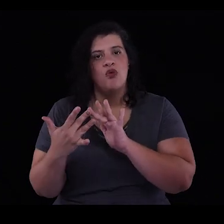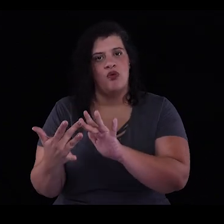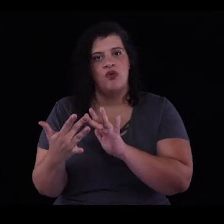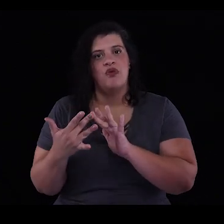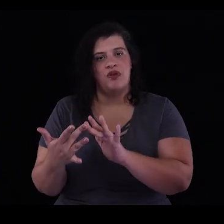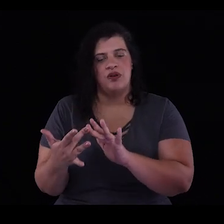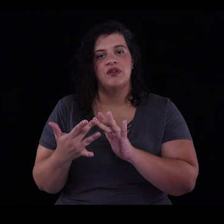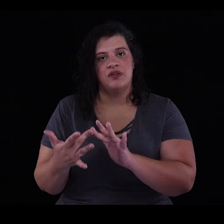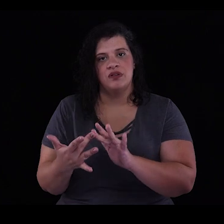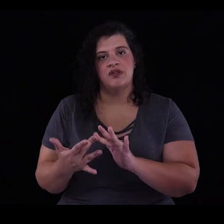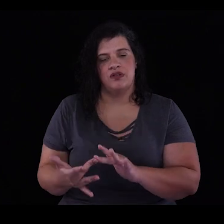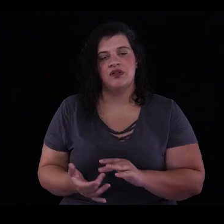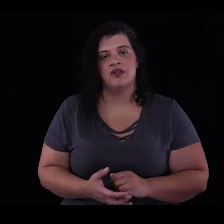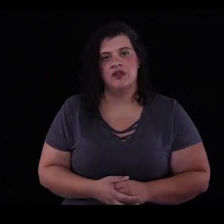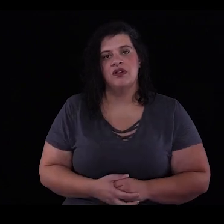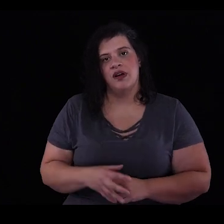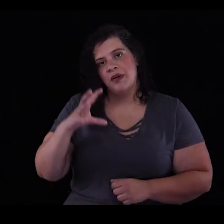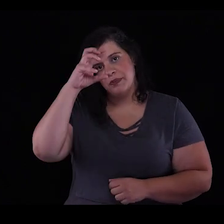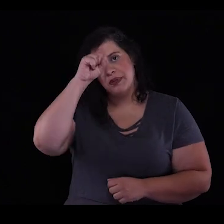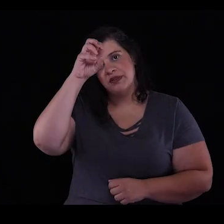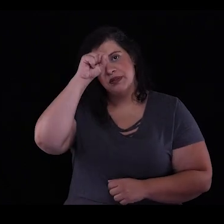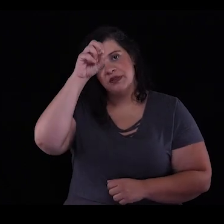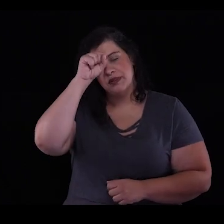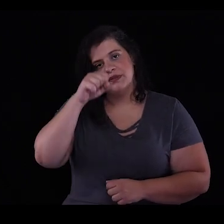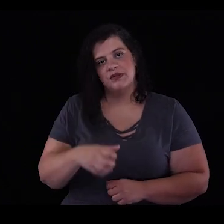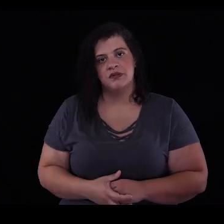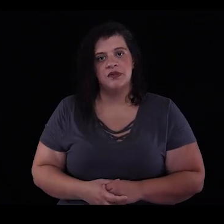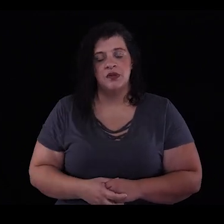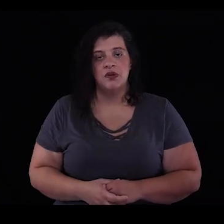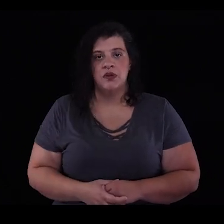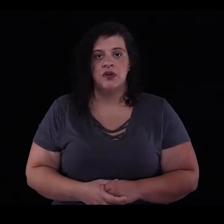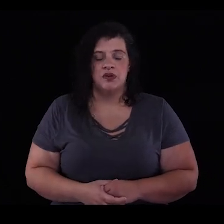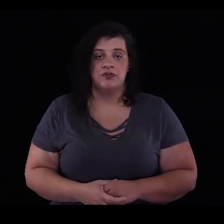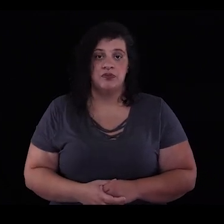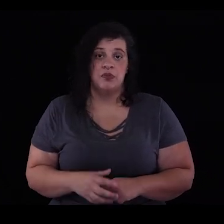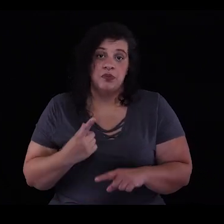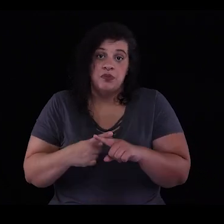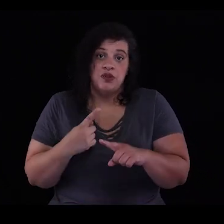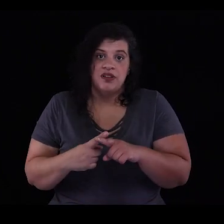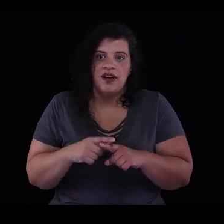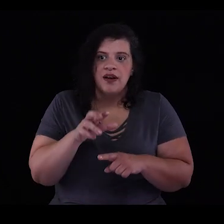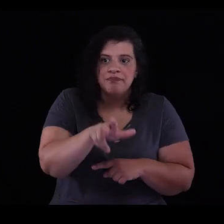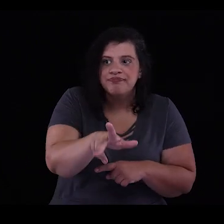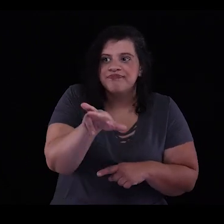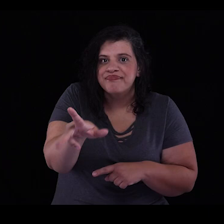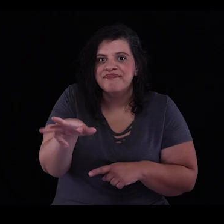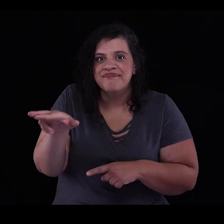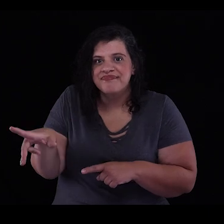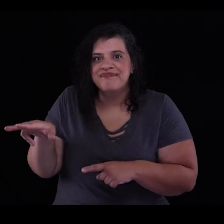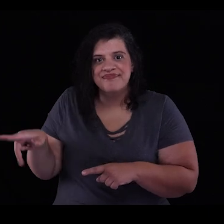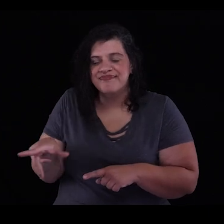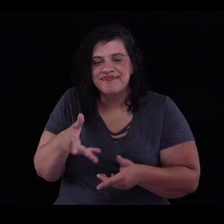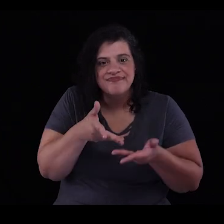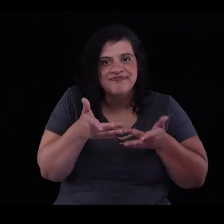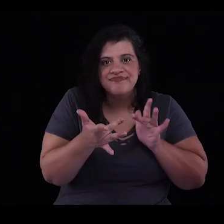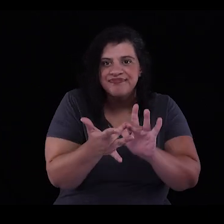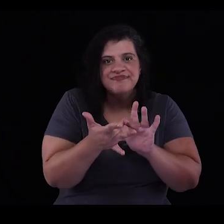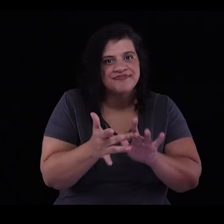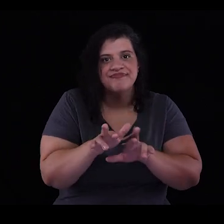relação de sempre muito aprendizado, justamente porque vai ser diferente todas as vezes.